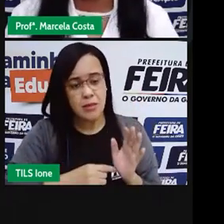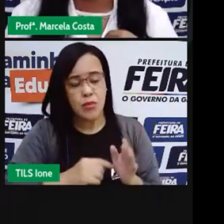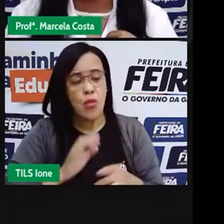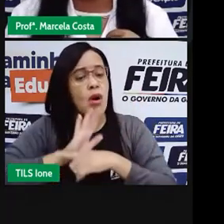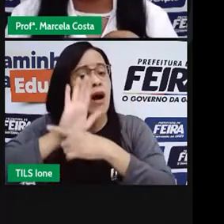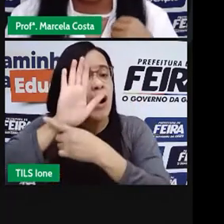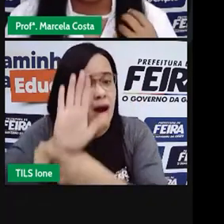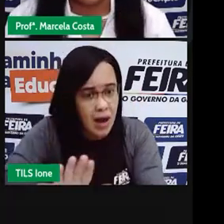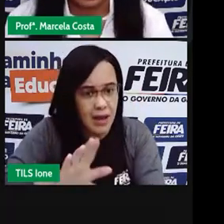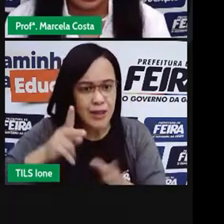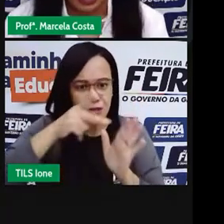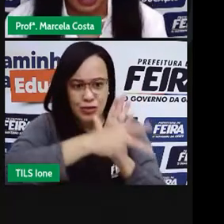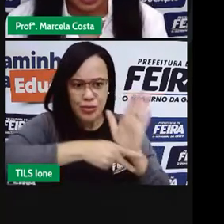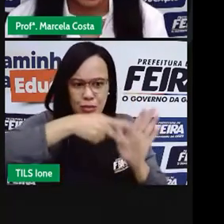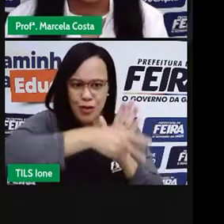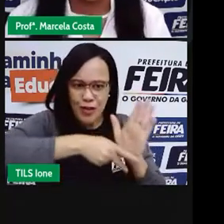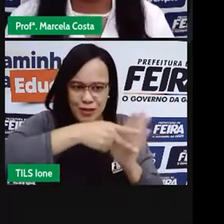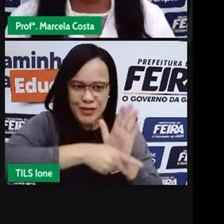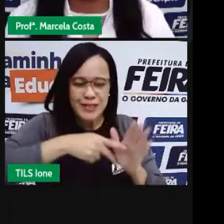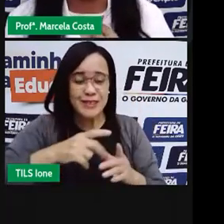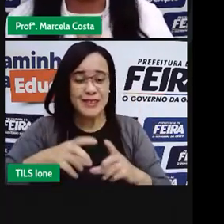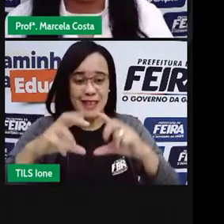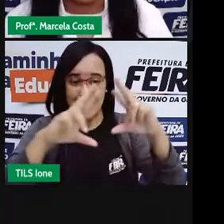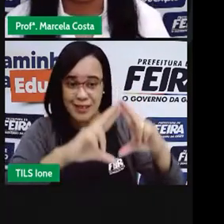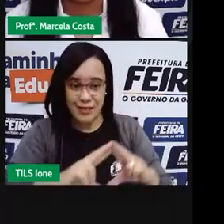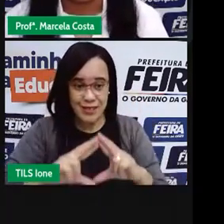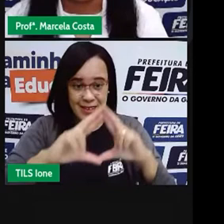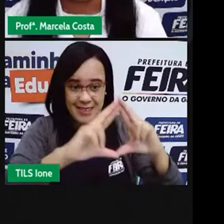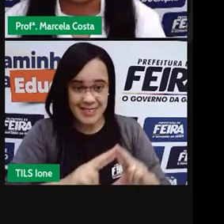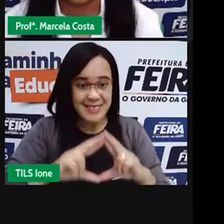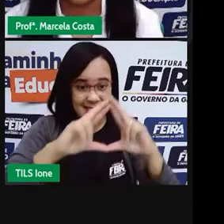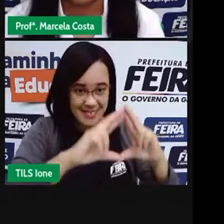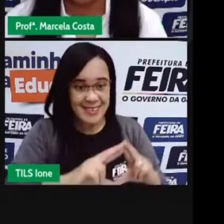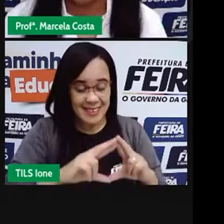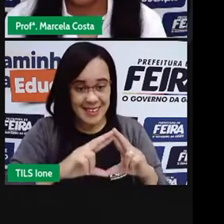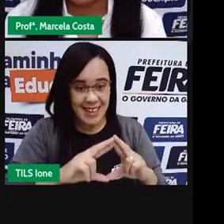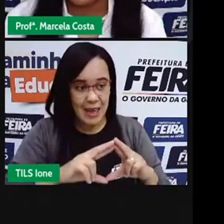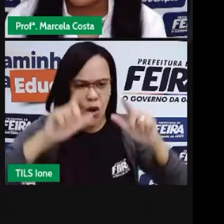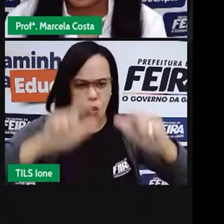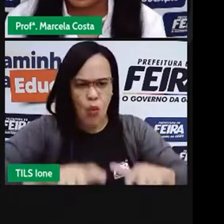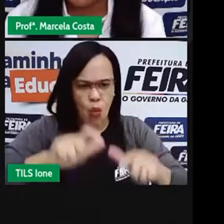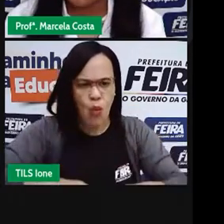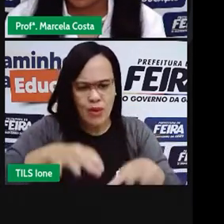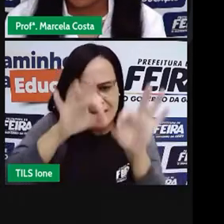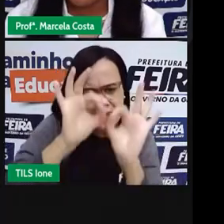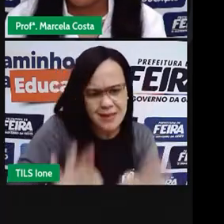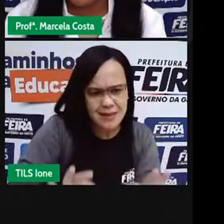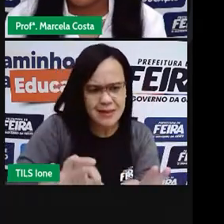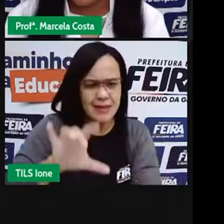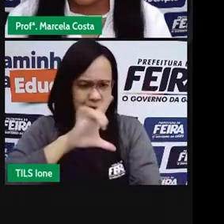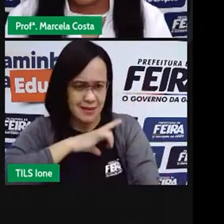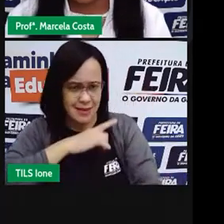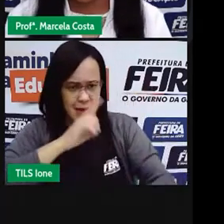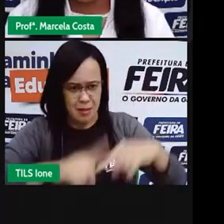que tem projetos de reciclagem, que faz o descarte seletivo dos seus resíduos?